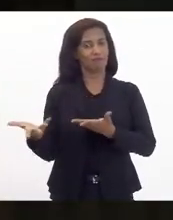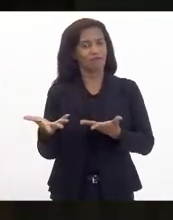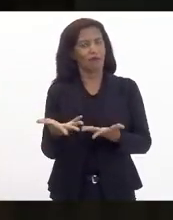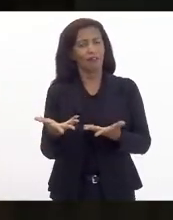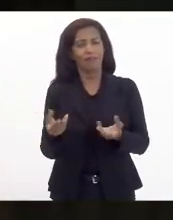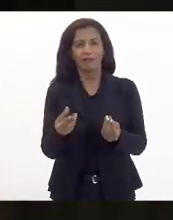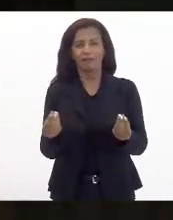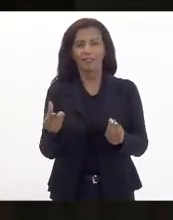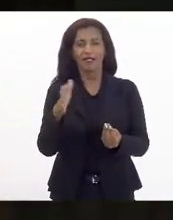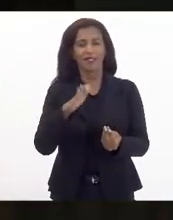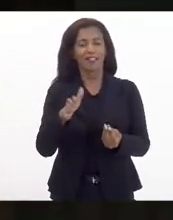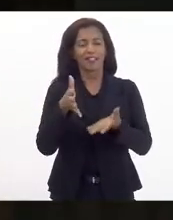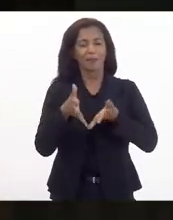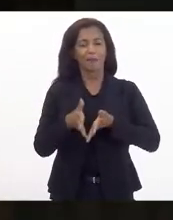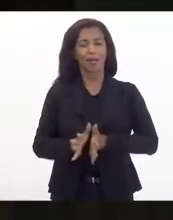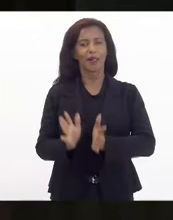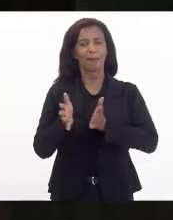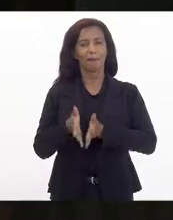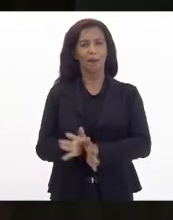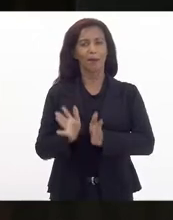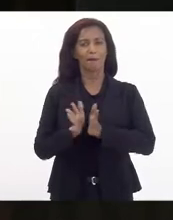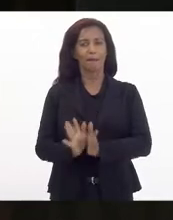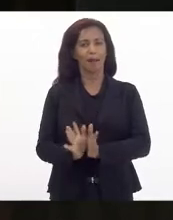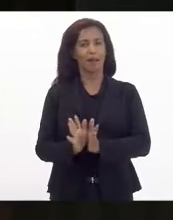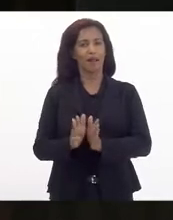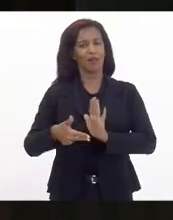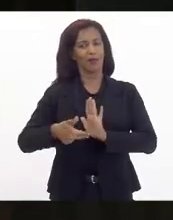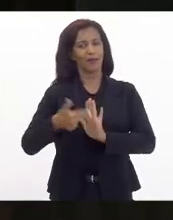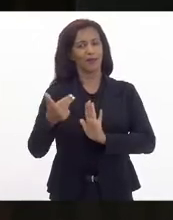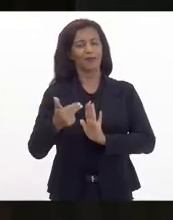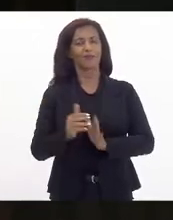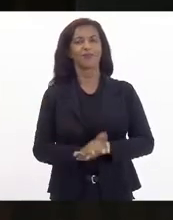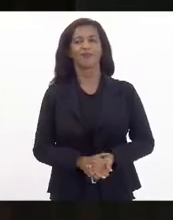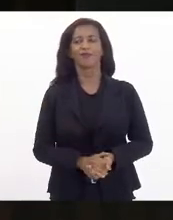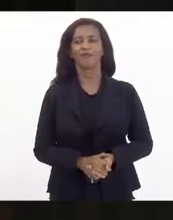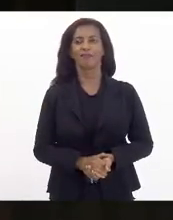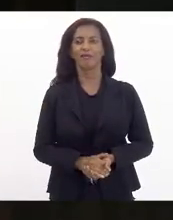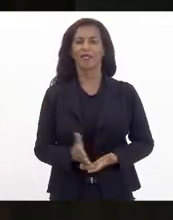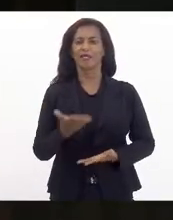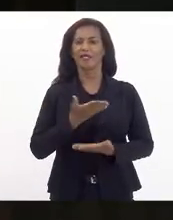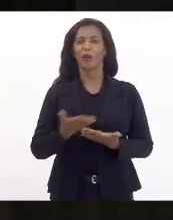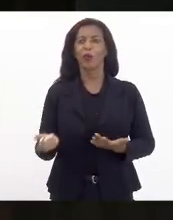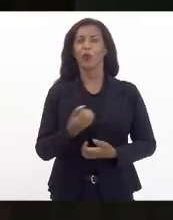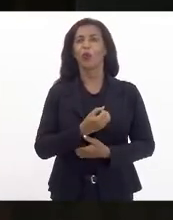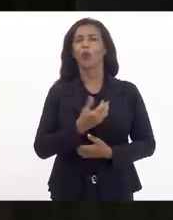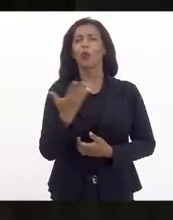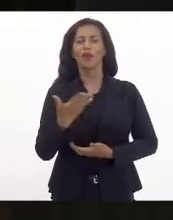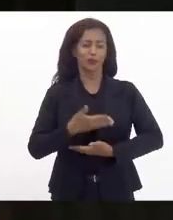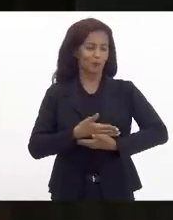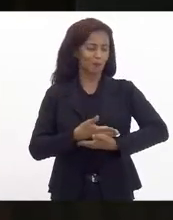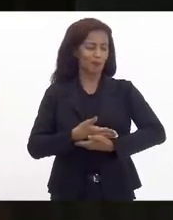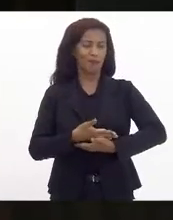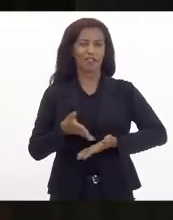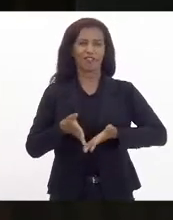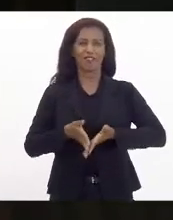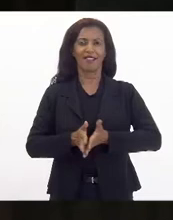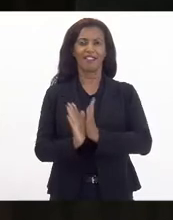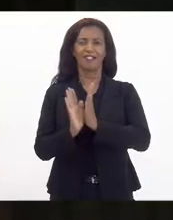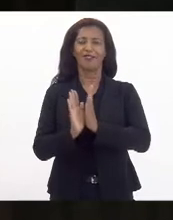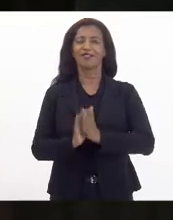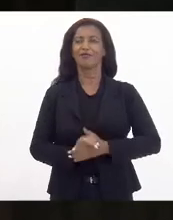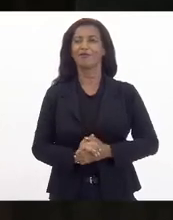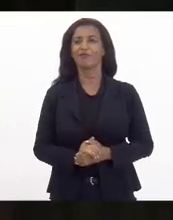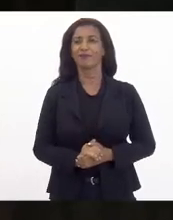tantas crianças para esse mundo né obstetra aí já se perdeu as contas de Quantos bebês já trouxe esse